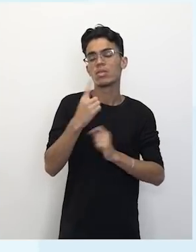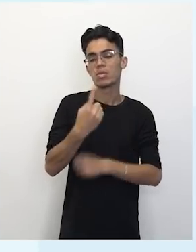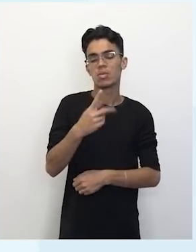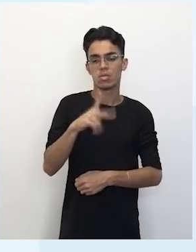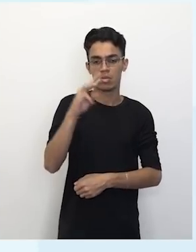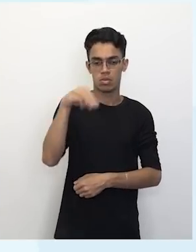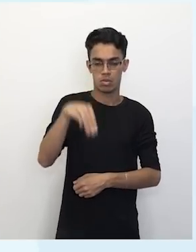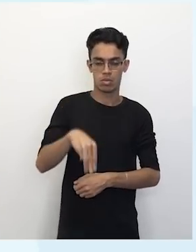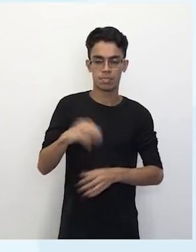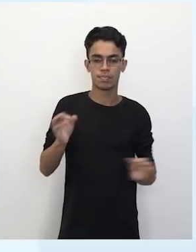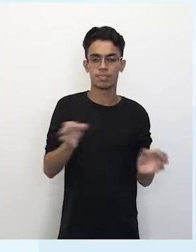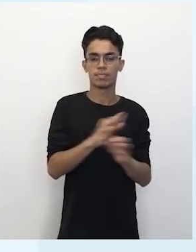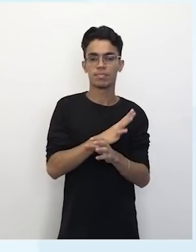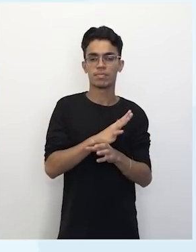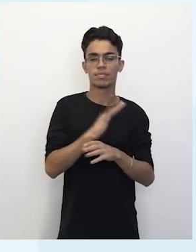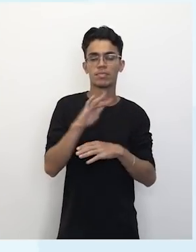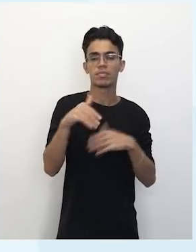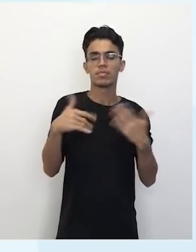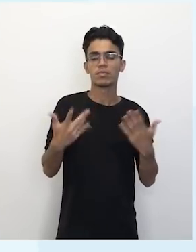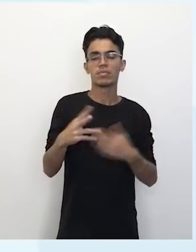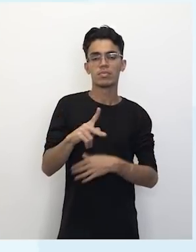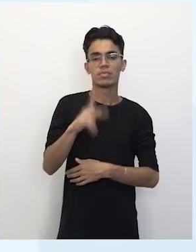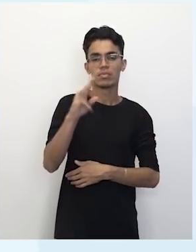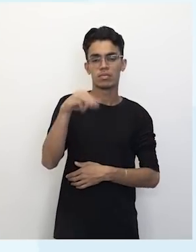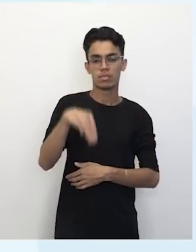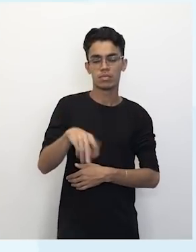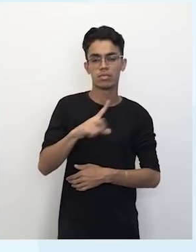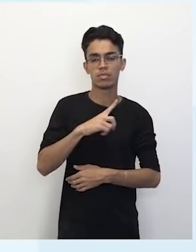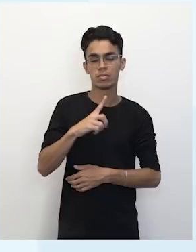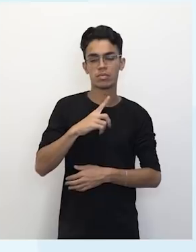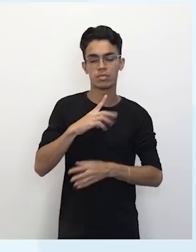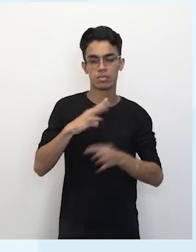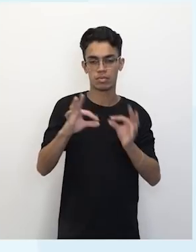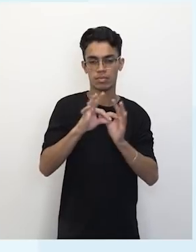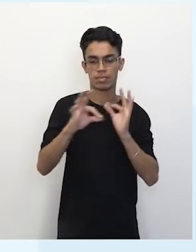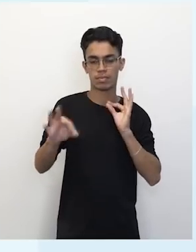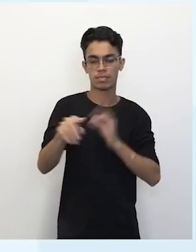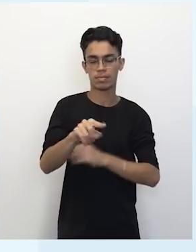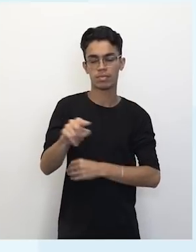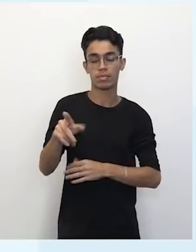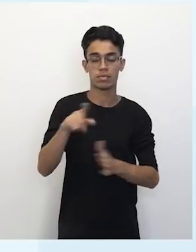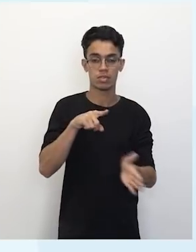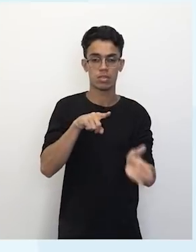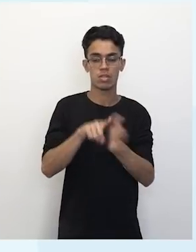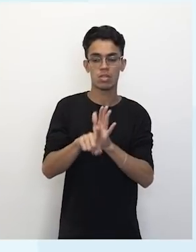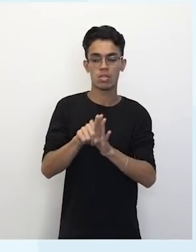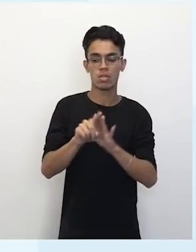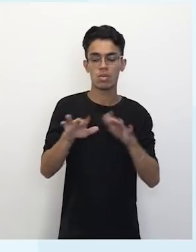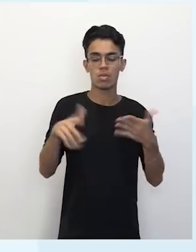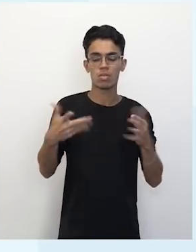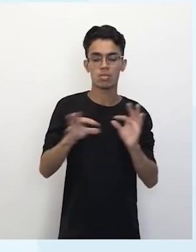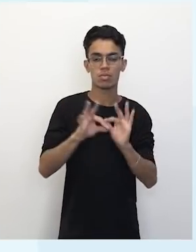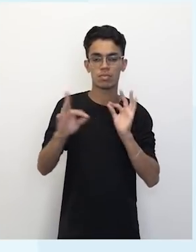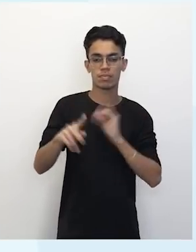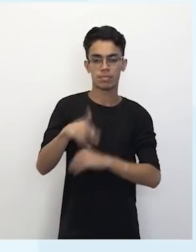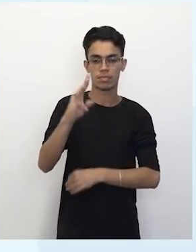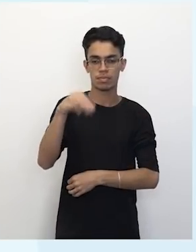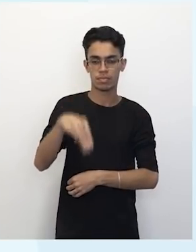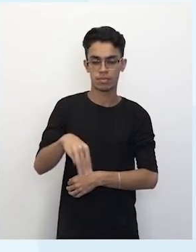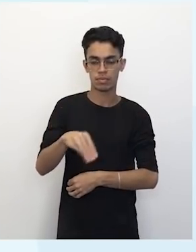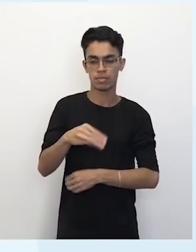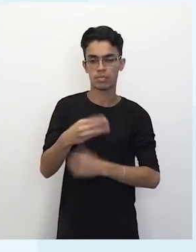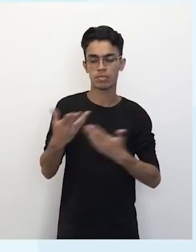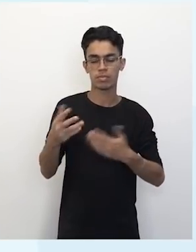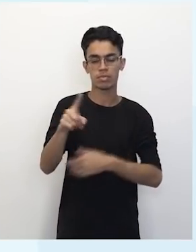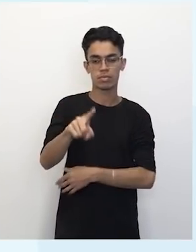quilômetro para concluir. Quantos quilômetros tinha o percurso? Olha, se ele está perguntando quanto é o quilômetro, então é isso que eu vou